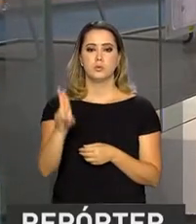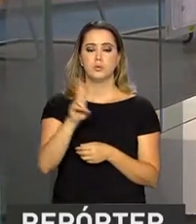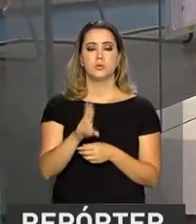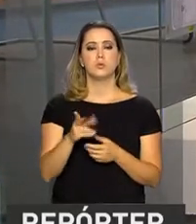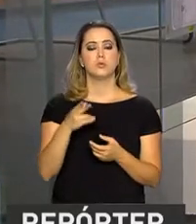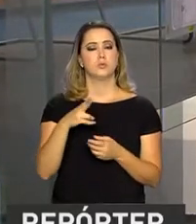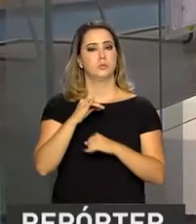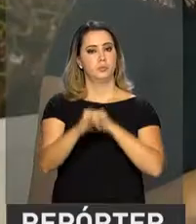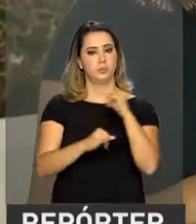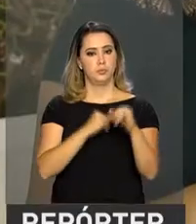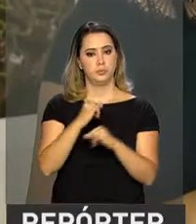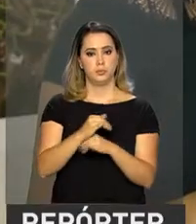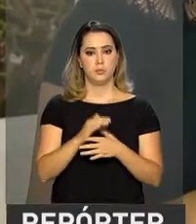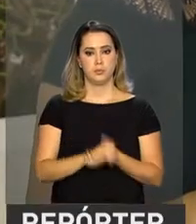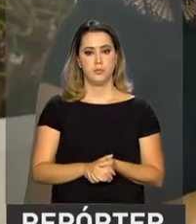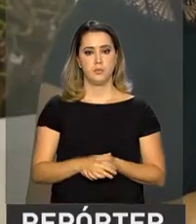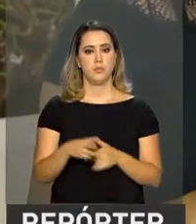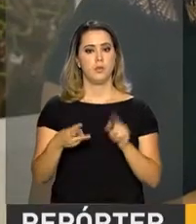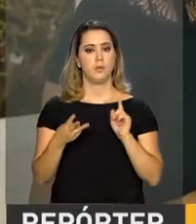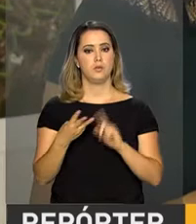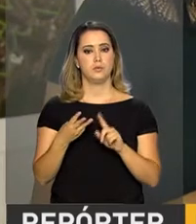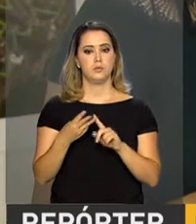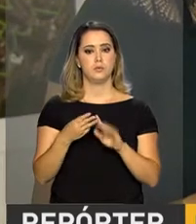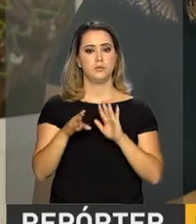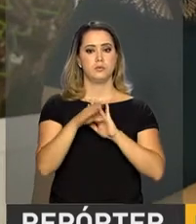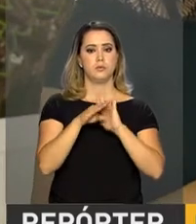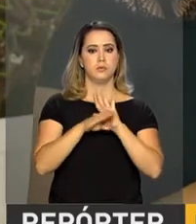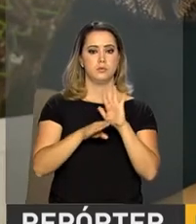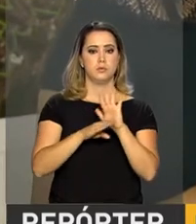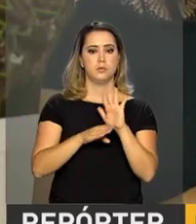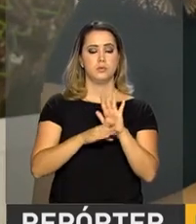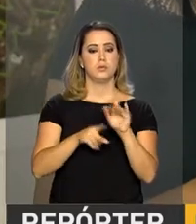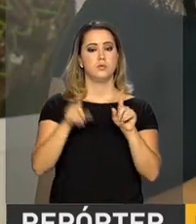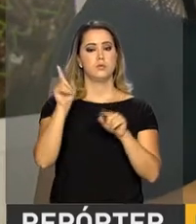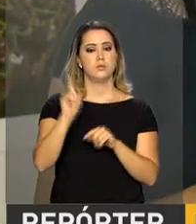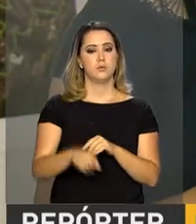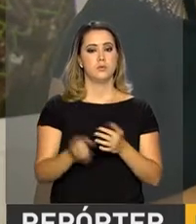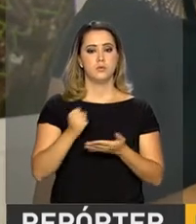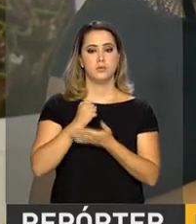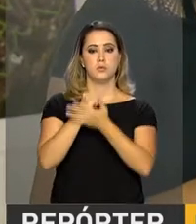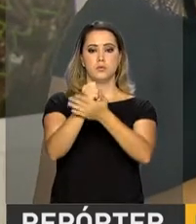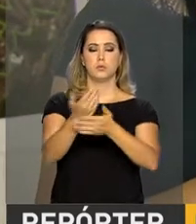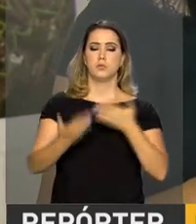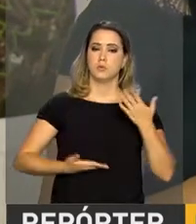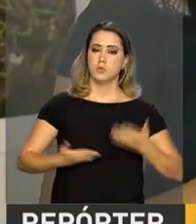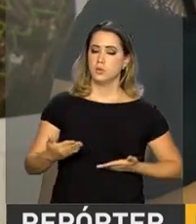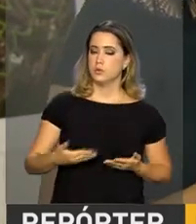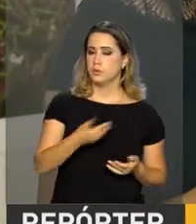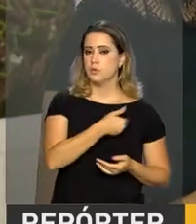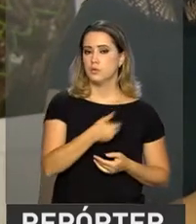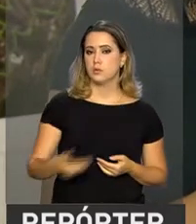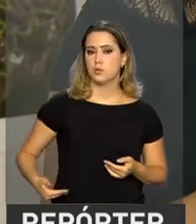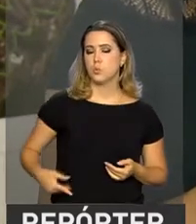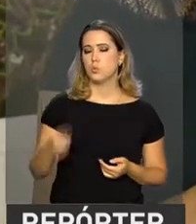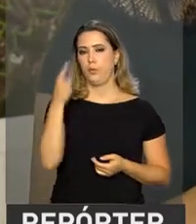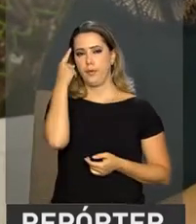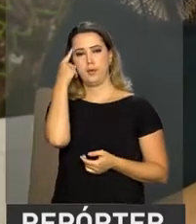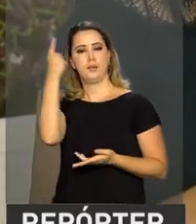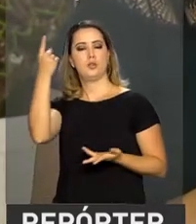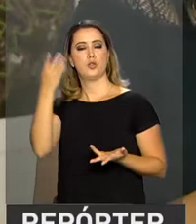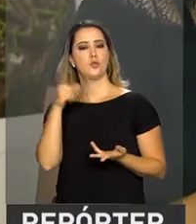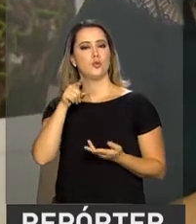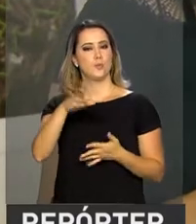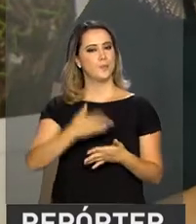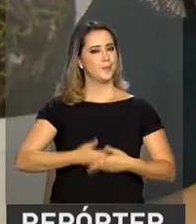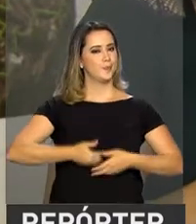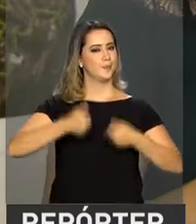de computadores. O terceiro ponto do programa Cidades Digitais é a oferta de serviços públicos inteligentes para melhorar